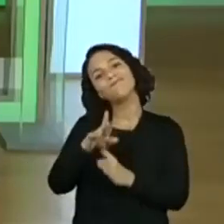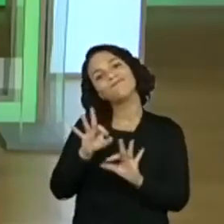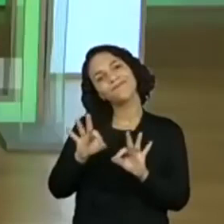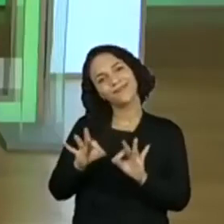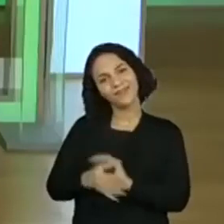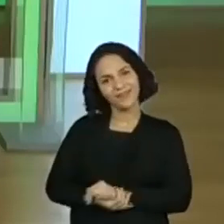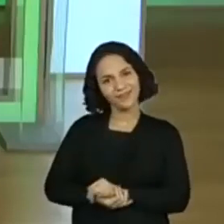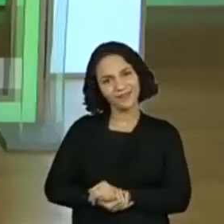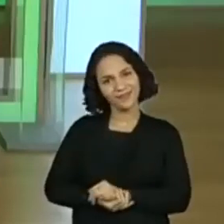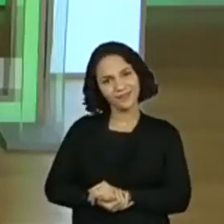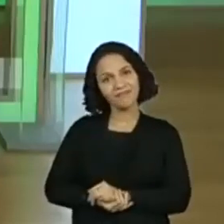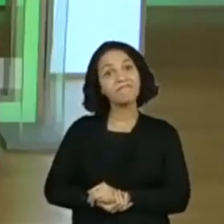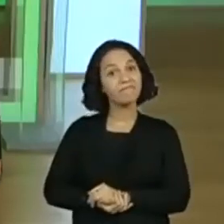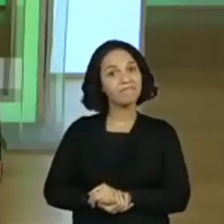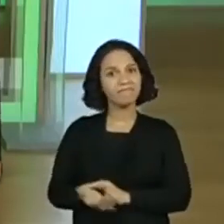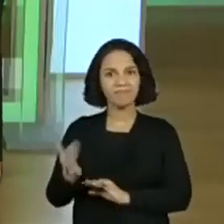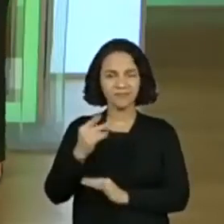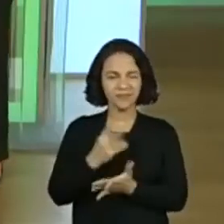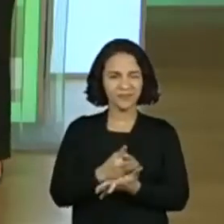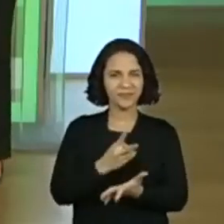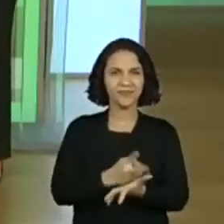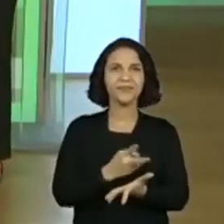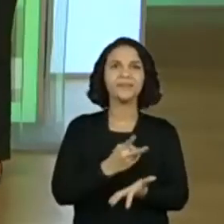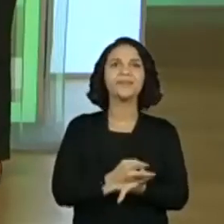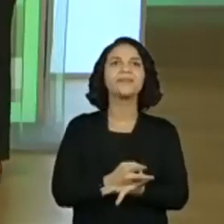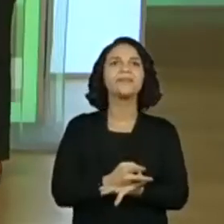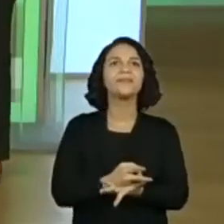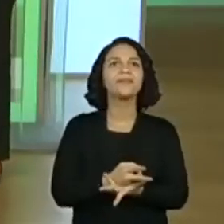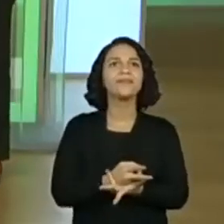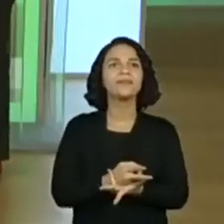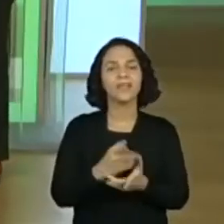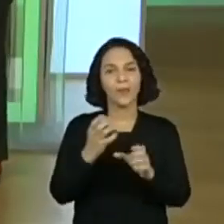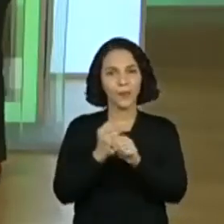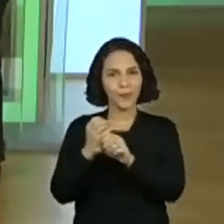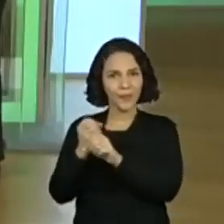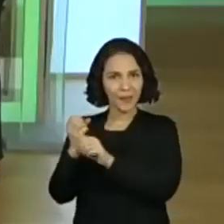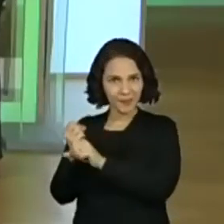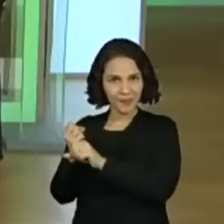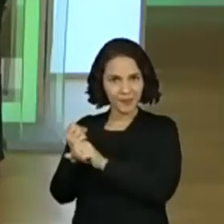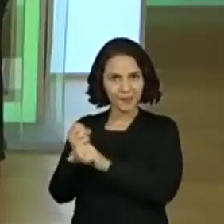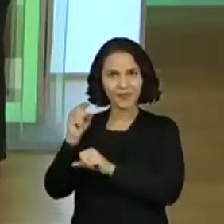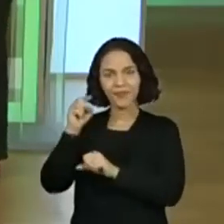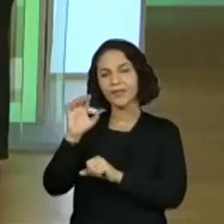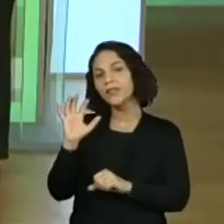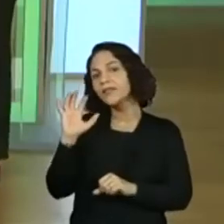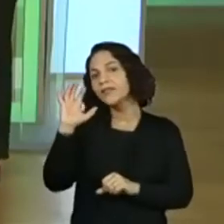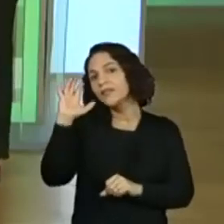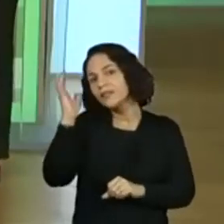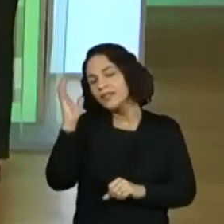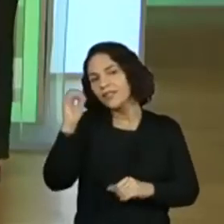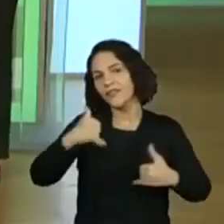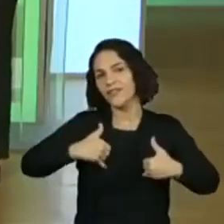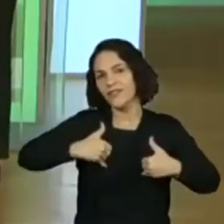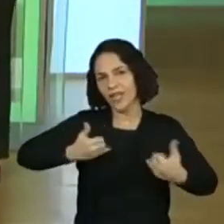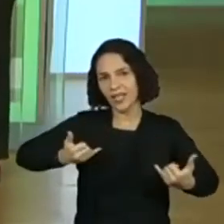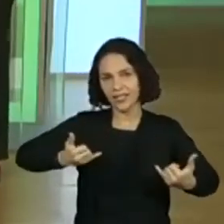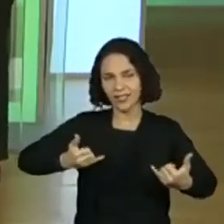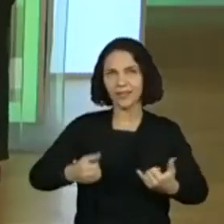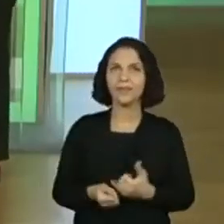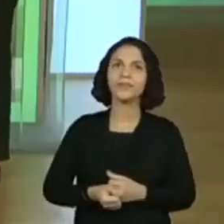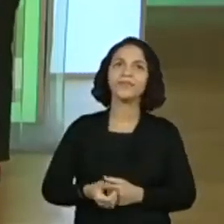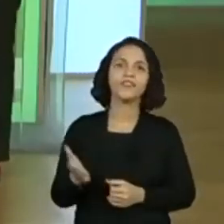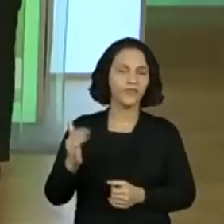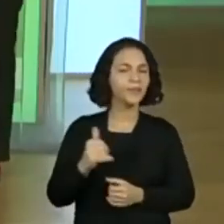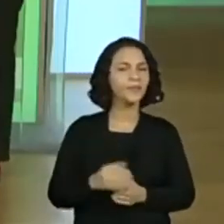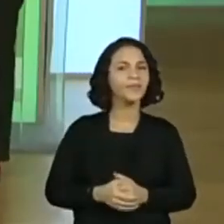esperado. Vamos então seguir aí com os nossos cálculos a respeito de situações sobre uma festa de aniversário? Vamos